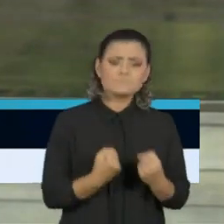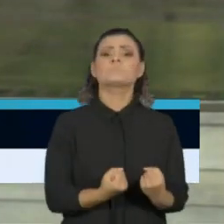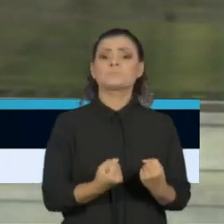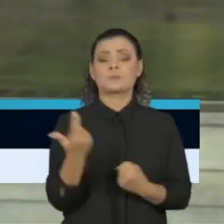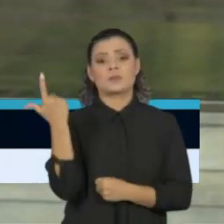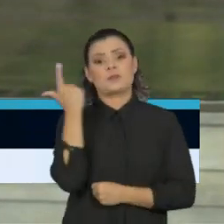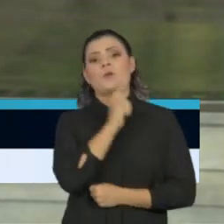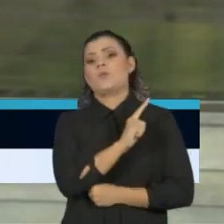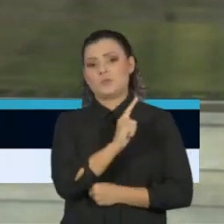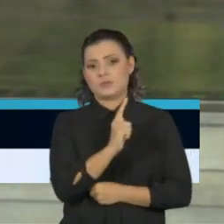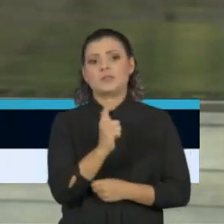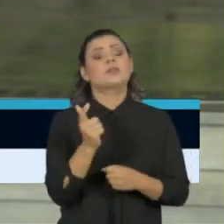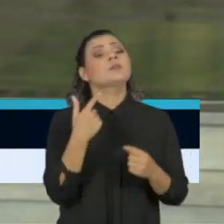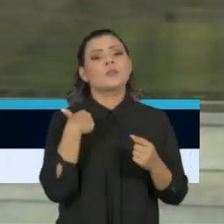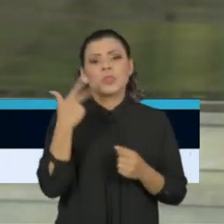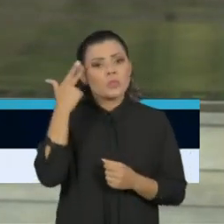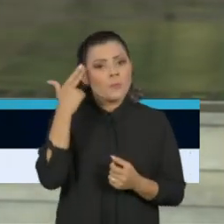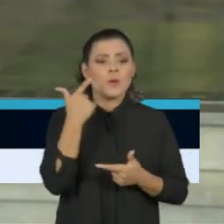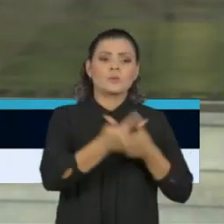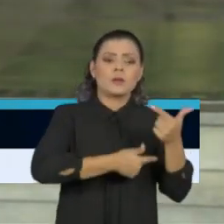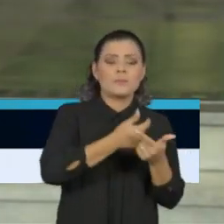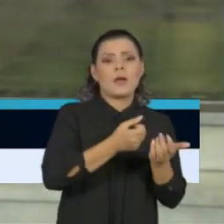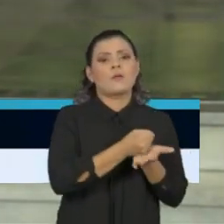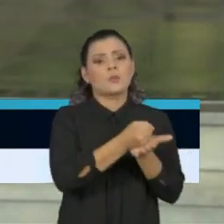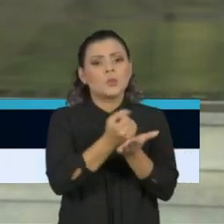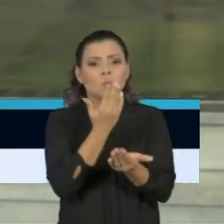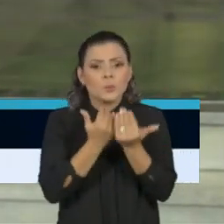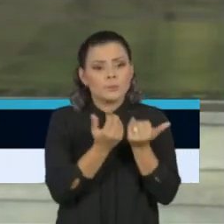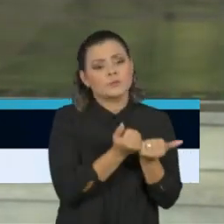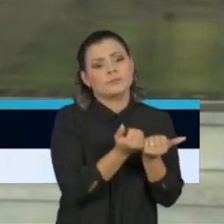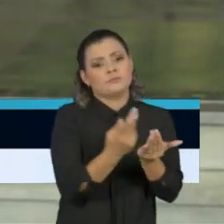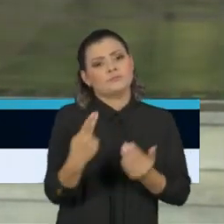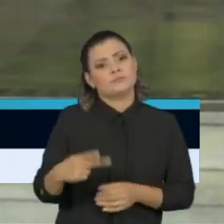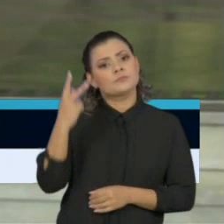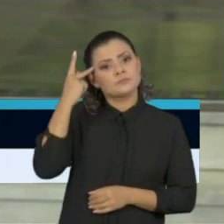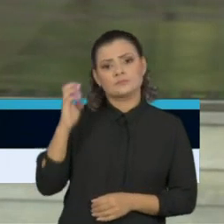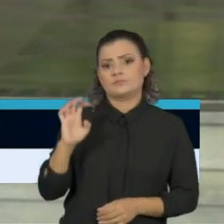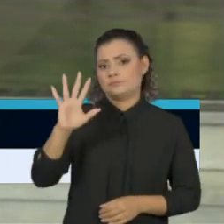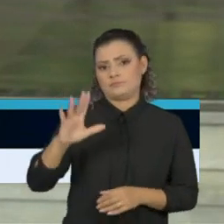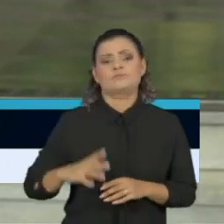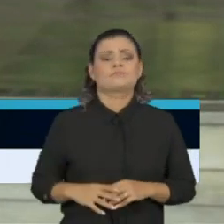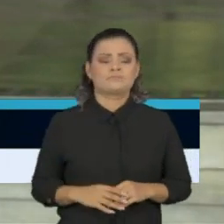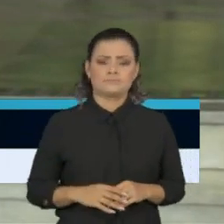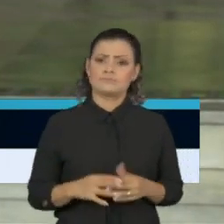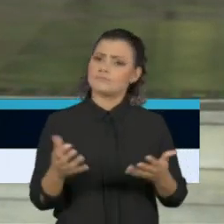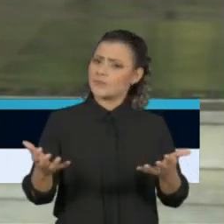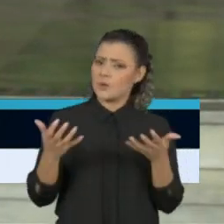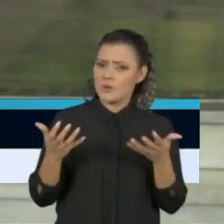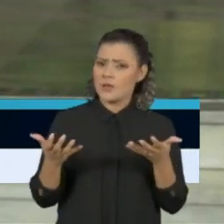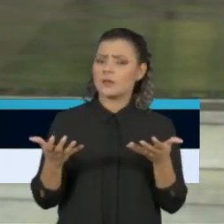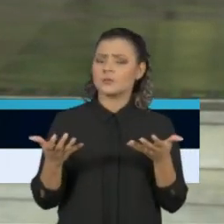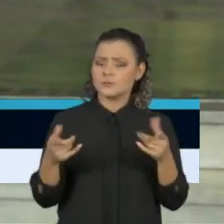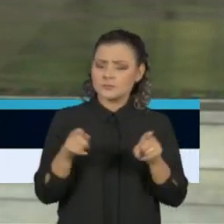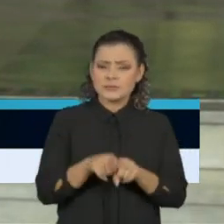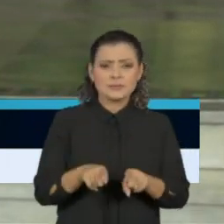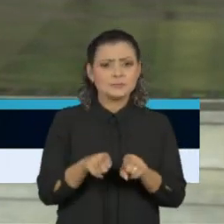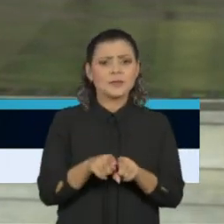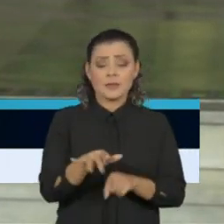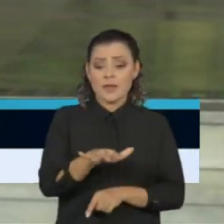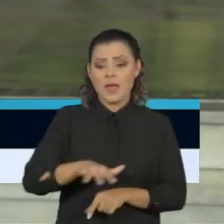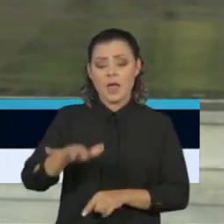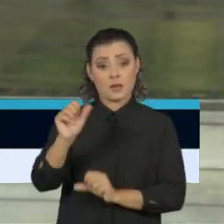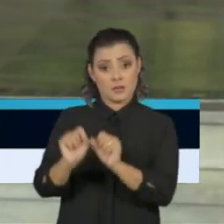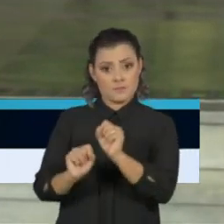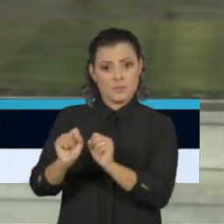haja normalidade no abastecimento em todo o Estado de São Paulo. Quero, ainda no âmbito